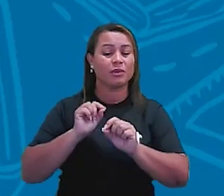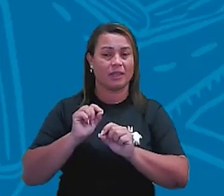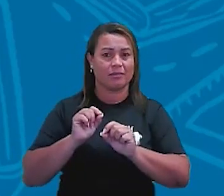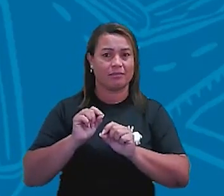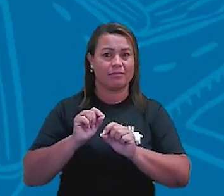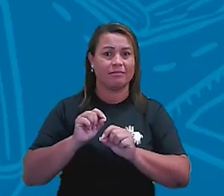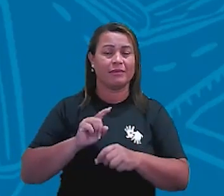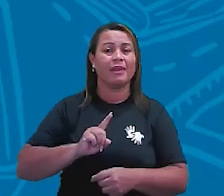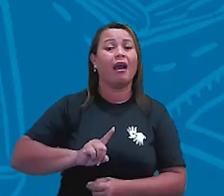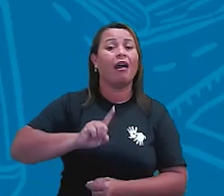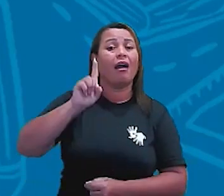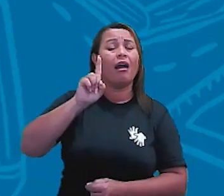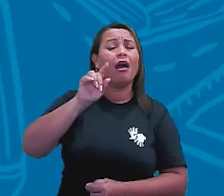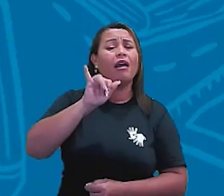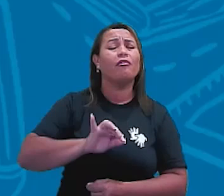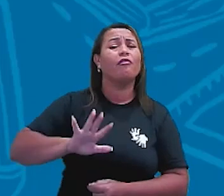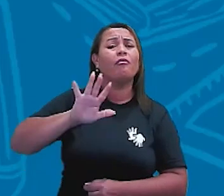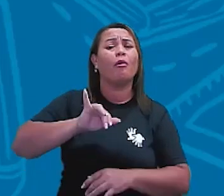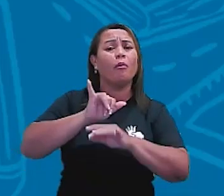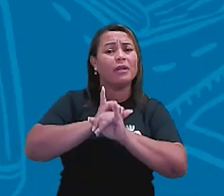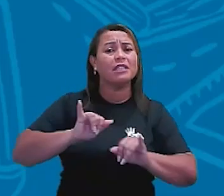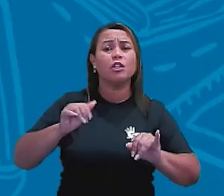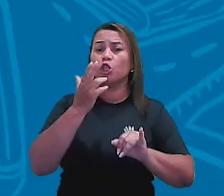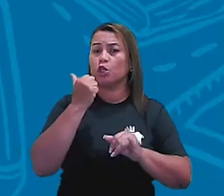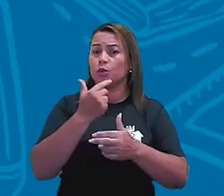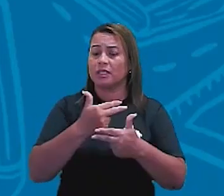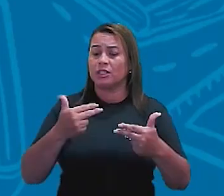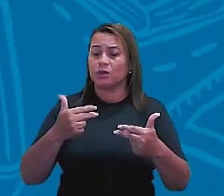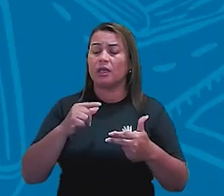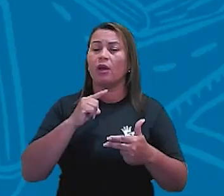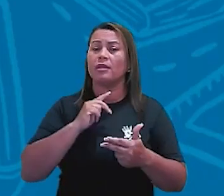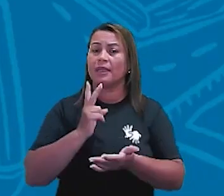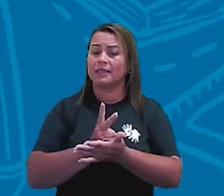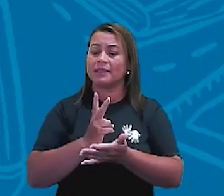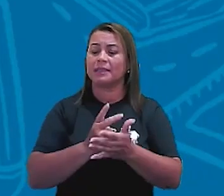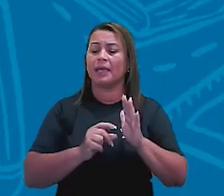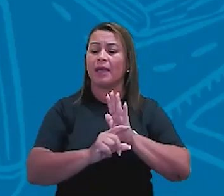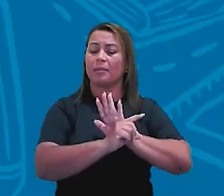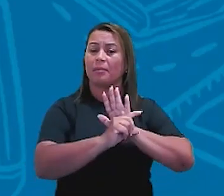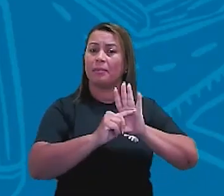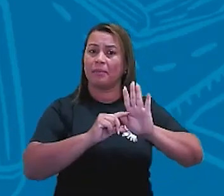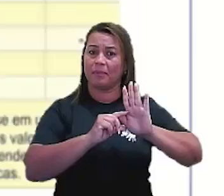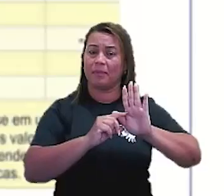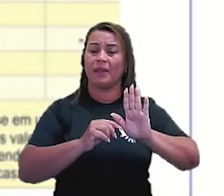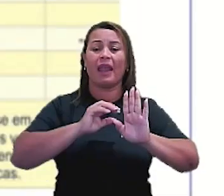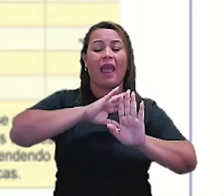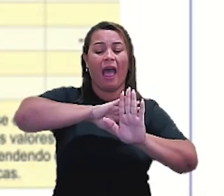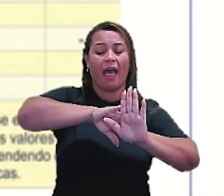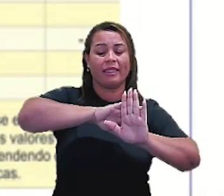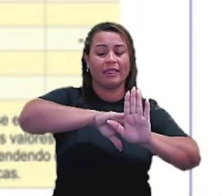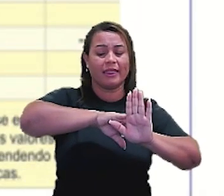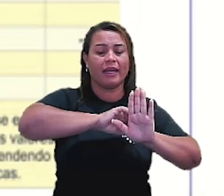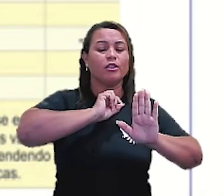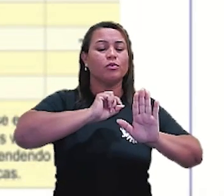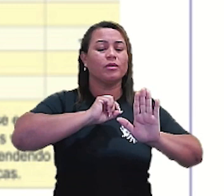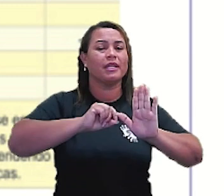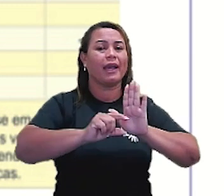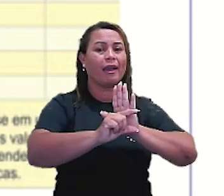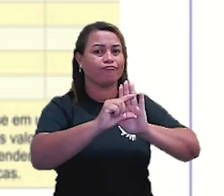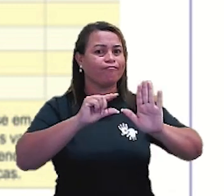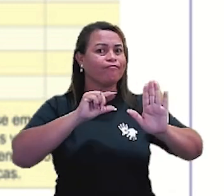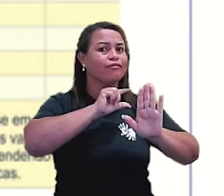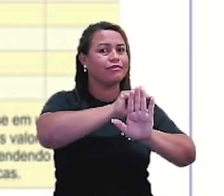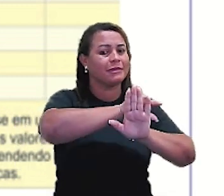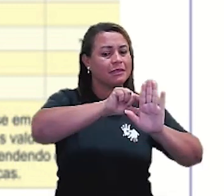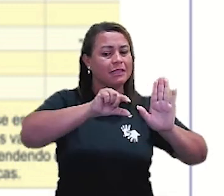né? Geralmente, essa informação nutricional está na parte de trás do rótulo do alimento, né? E o que a gente encontra nessa parte da informação